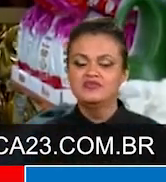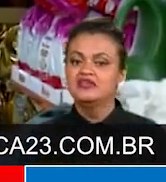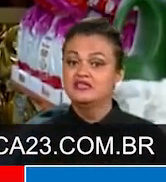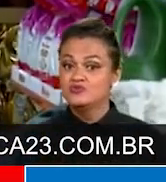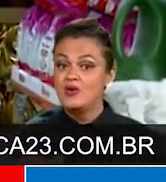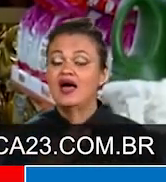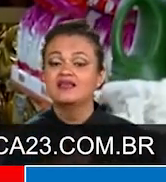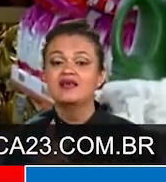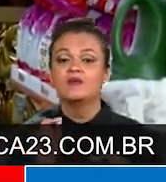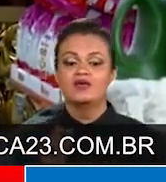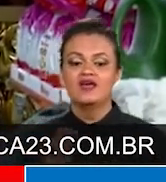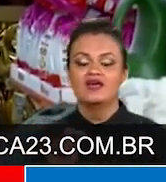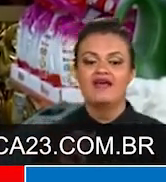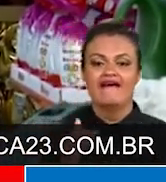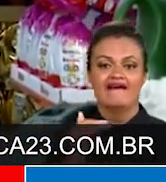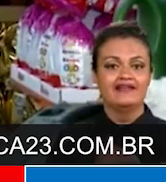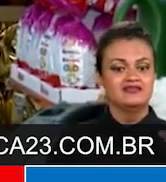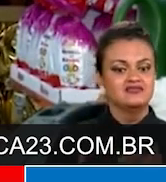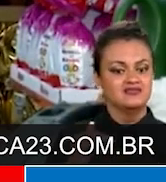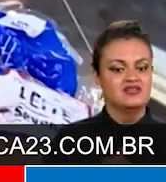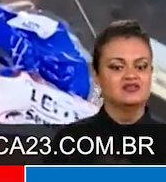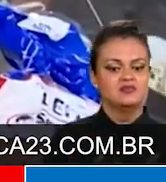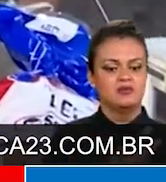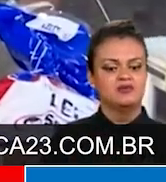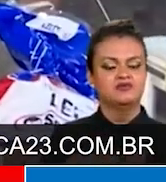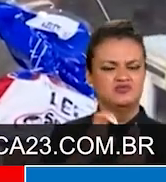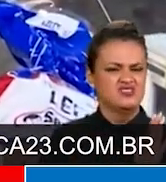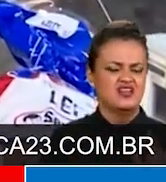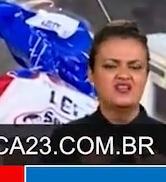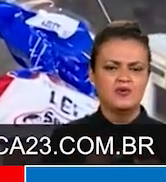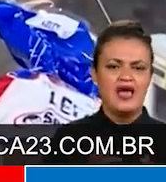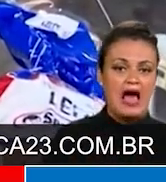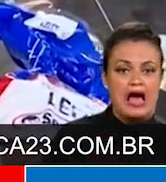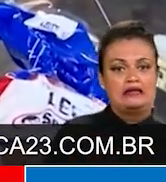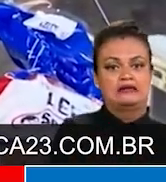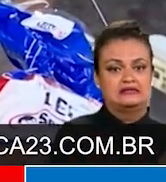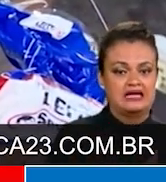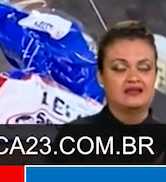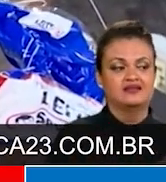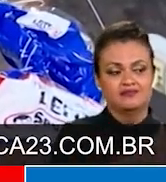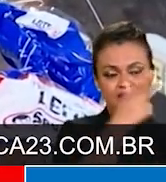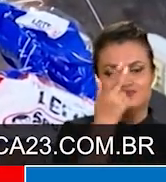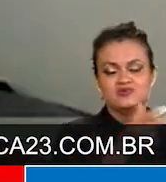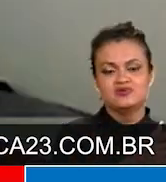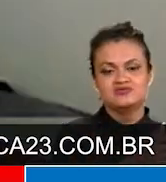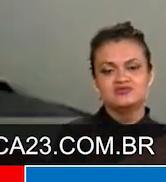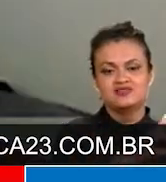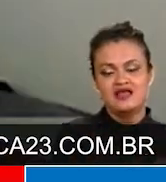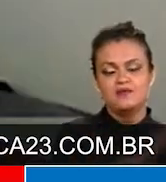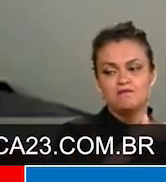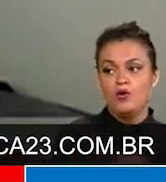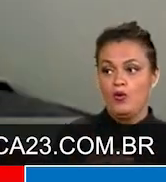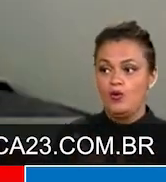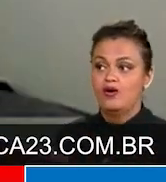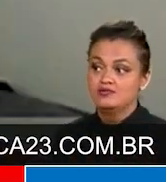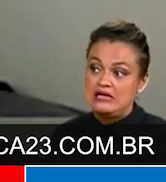perverso é conhecido como regressividade tributária, quando se arrecada mais de quem ganha menos. Ele é um